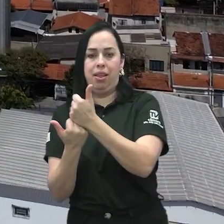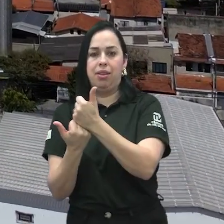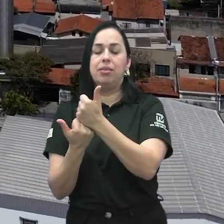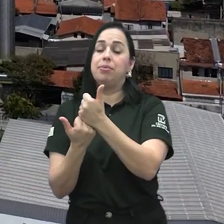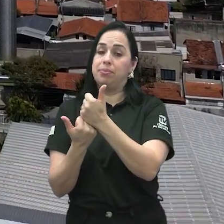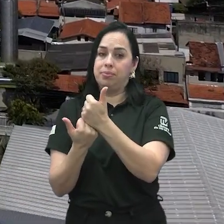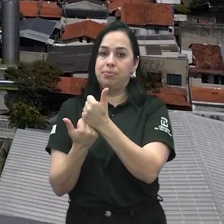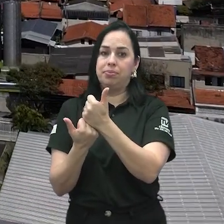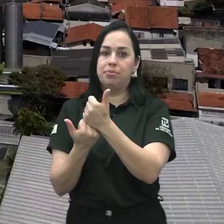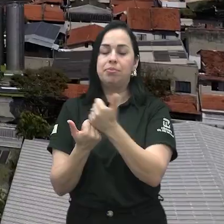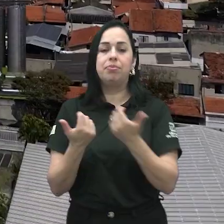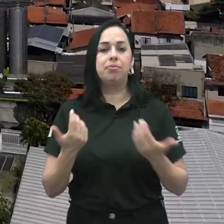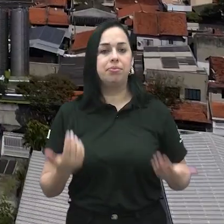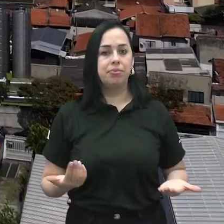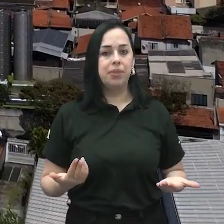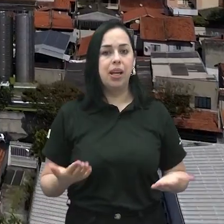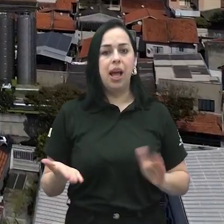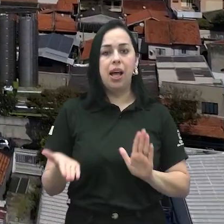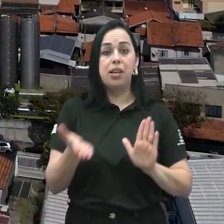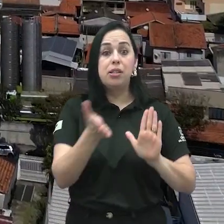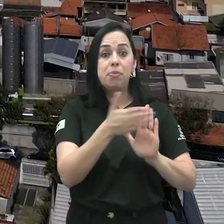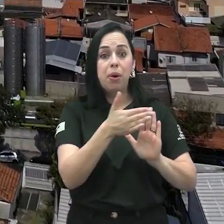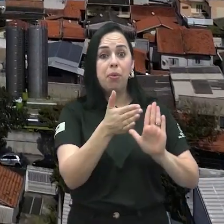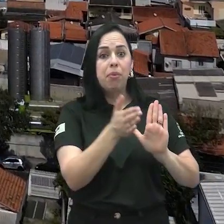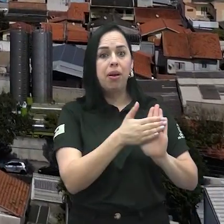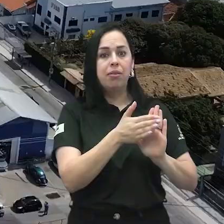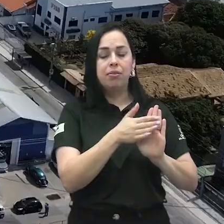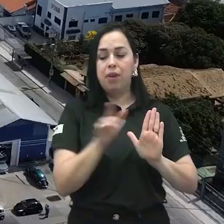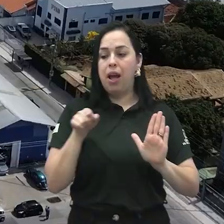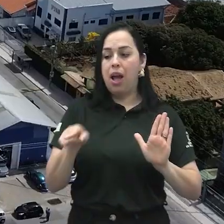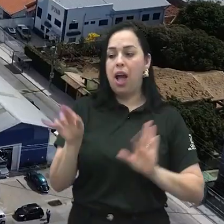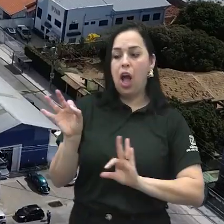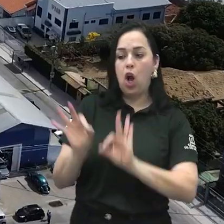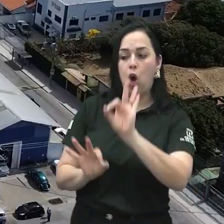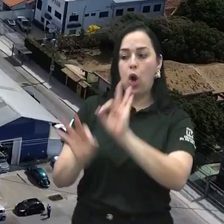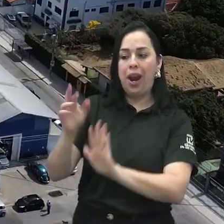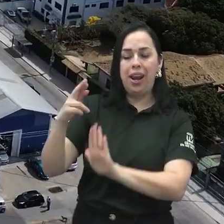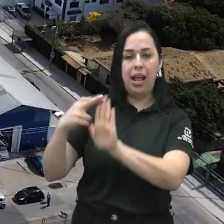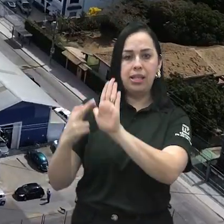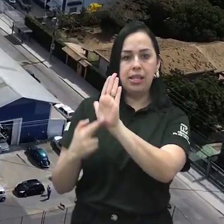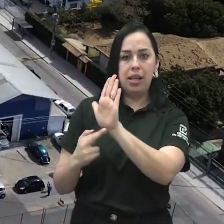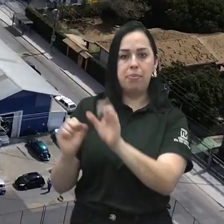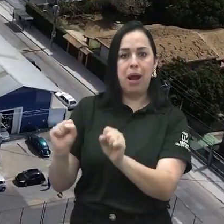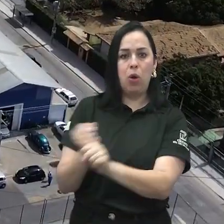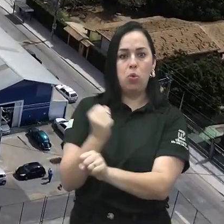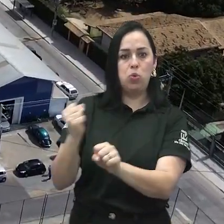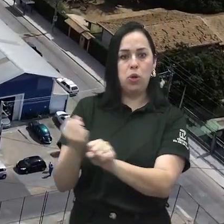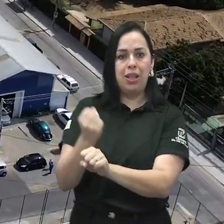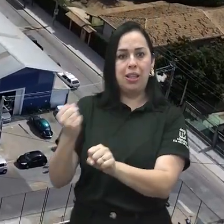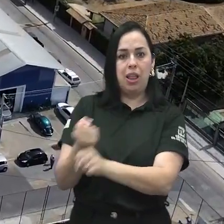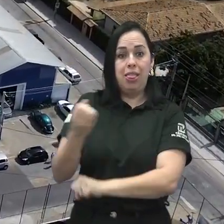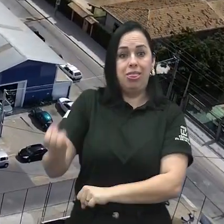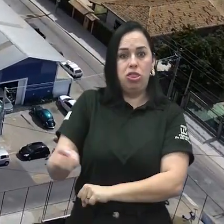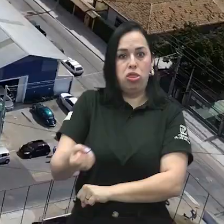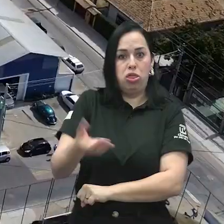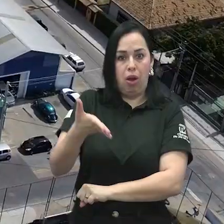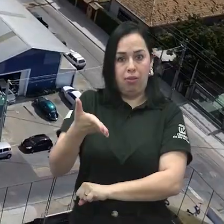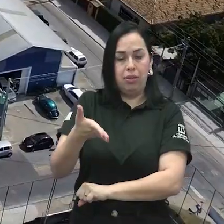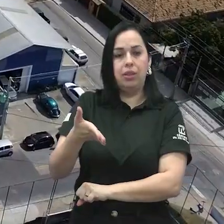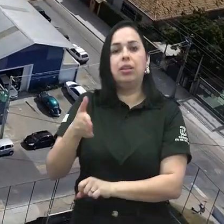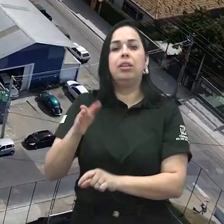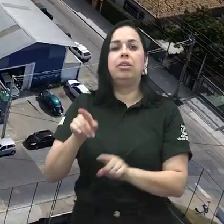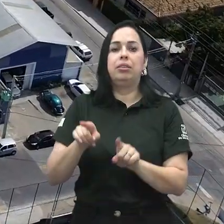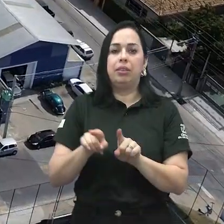Zoneamento e o Código de Obras. As propostas reorganizam as regras para novas